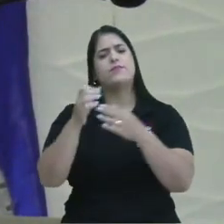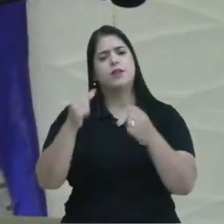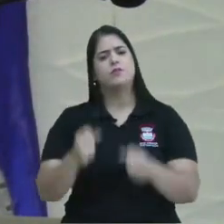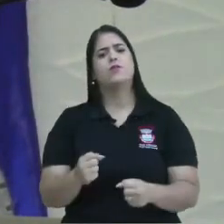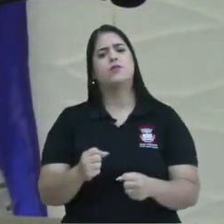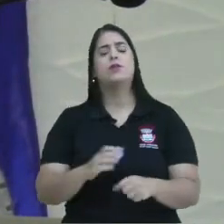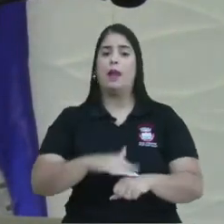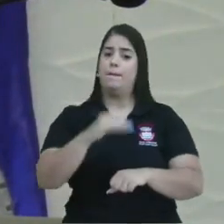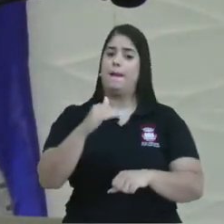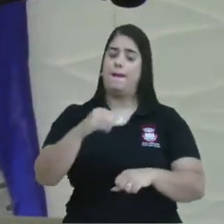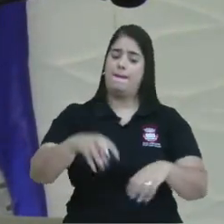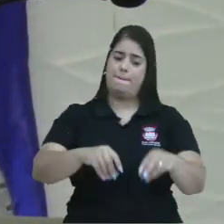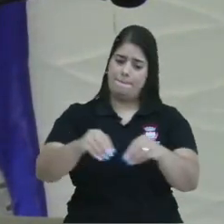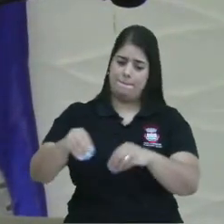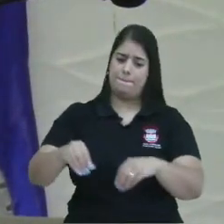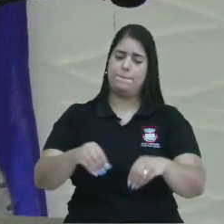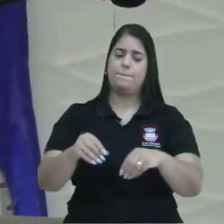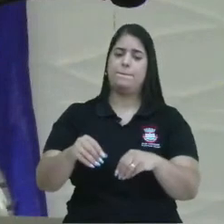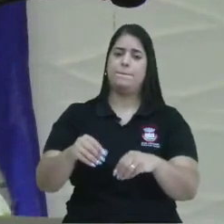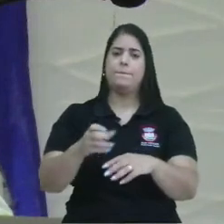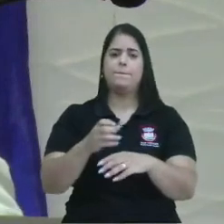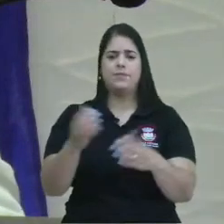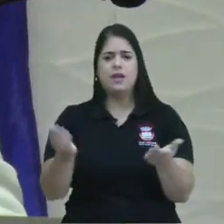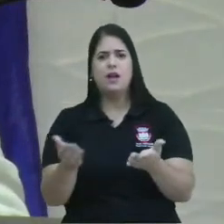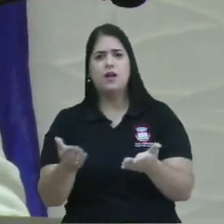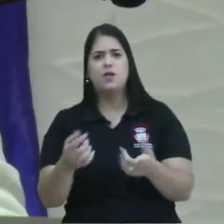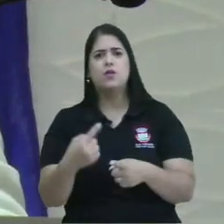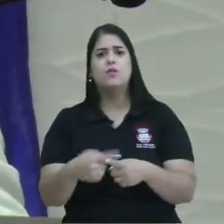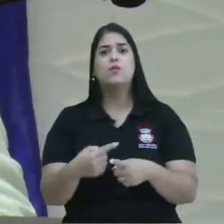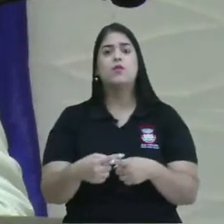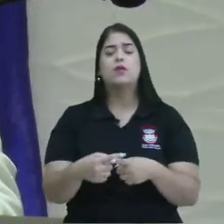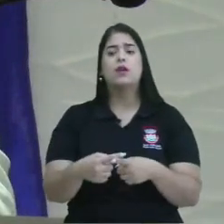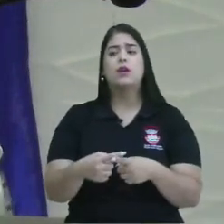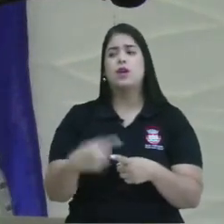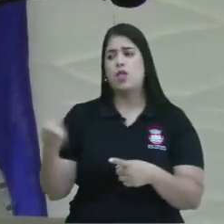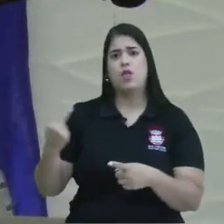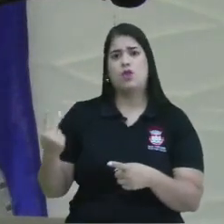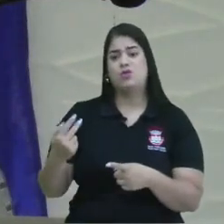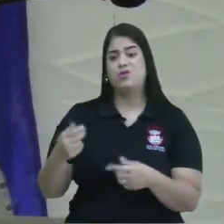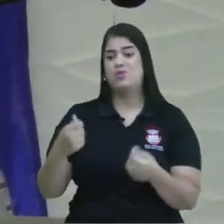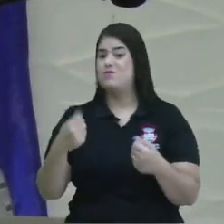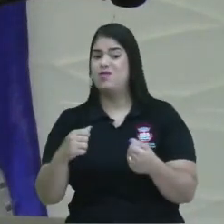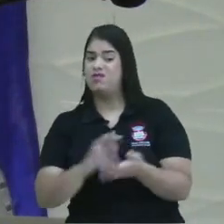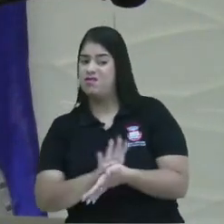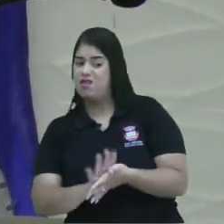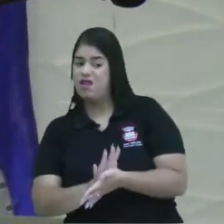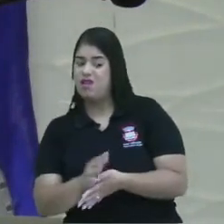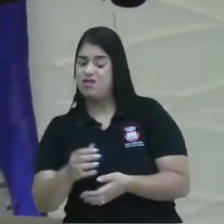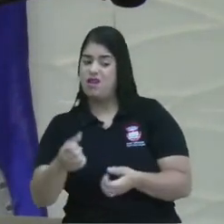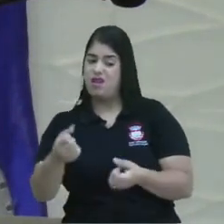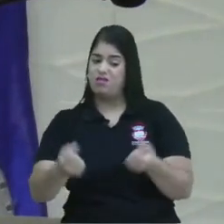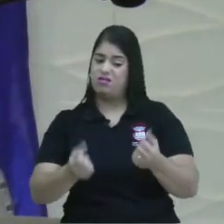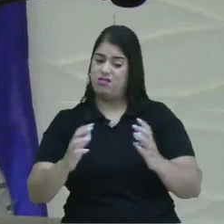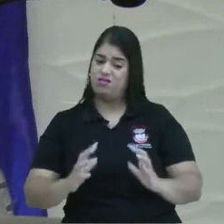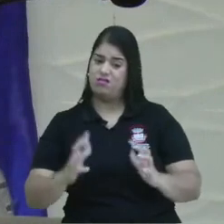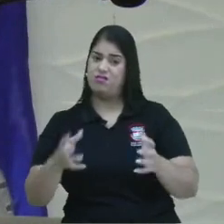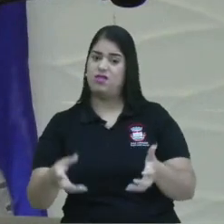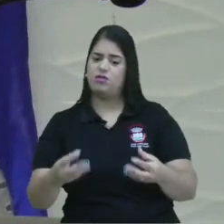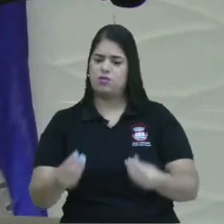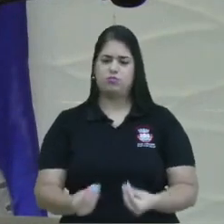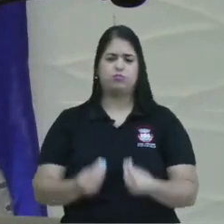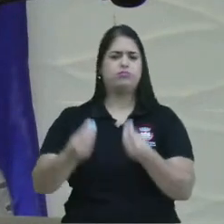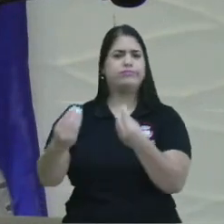terra esse ano, porque nós não pegamos o trator que foi passado para os